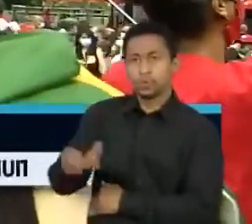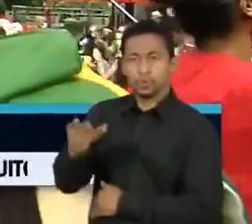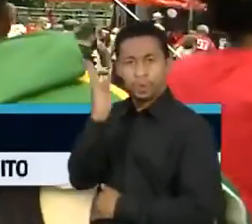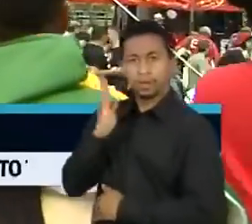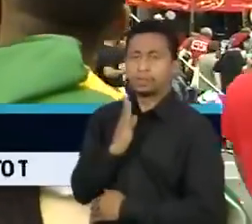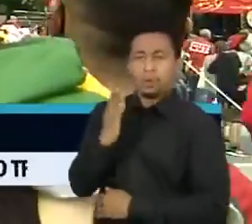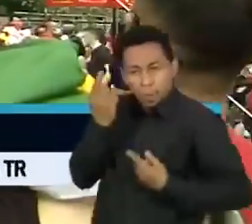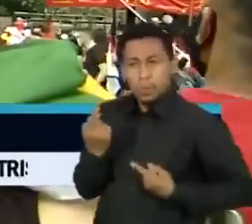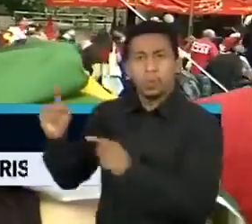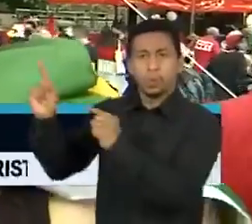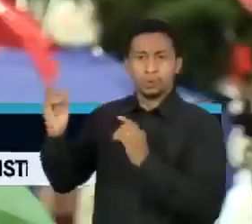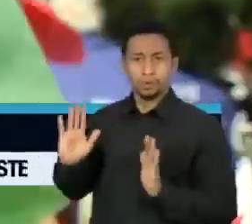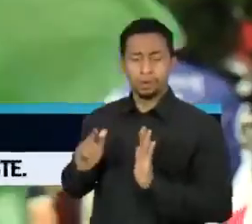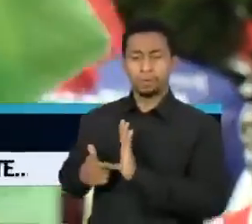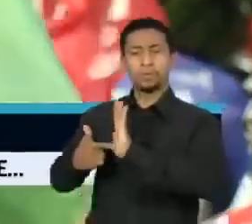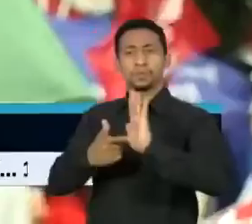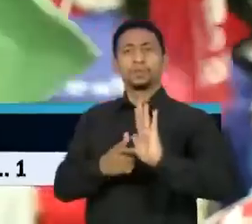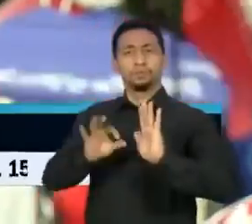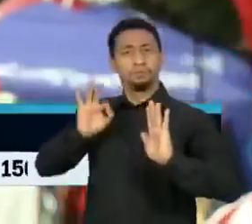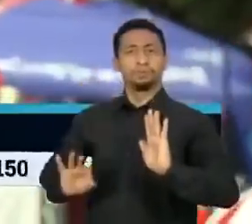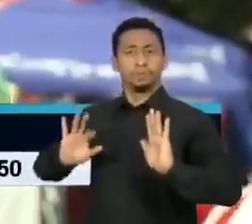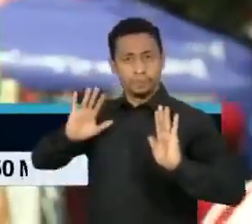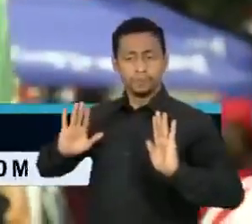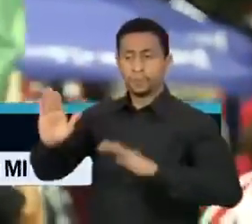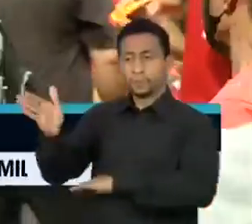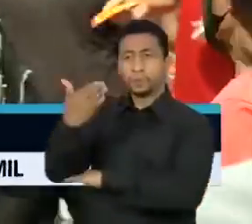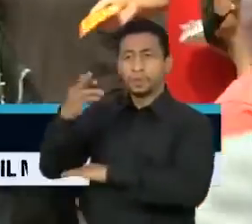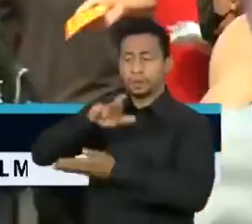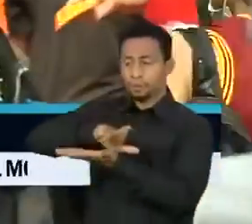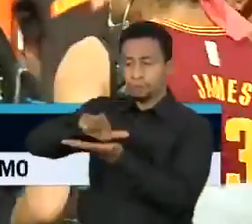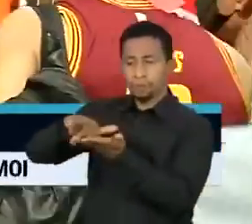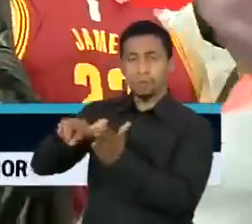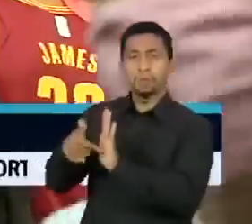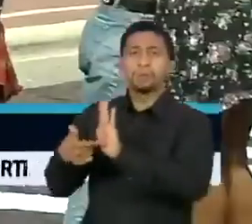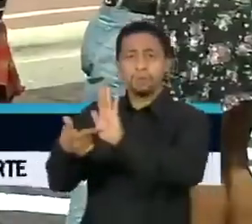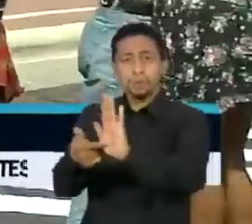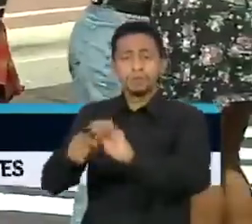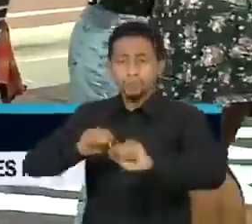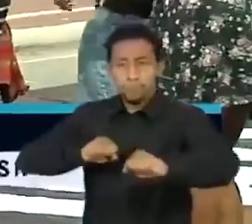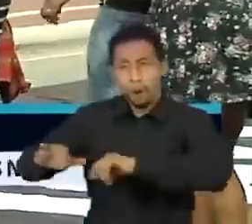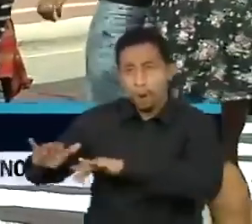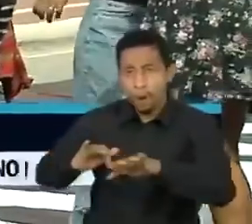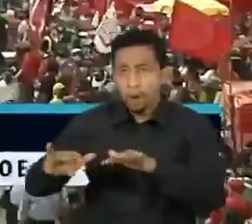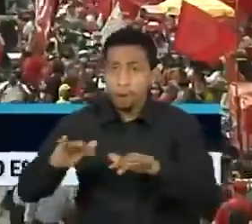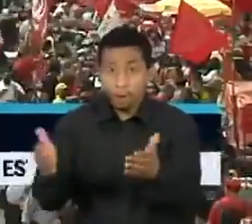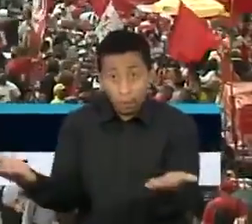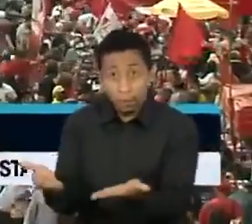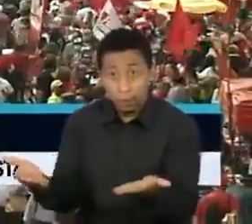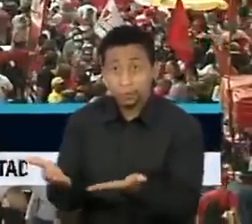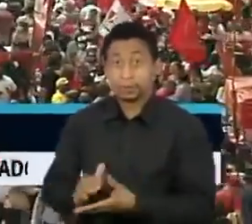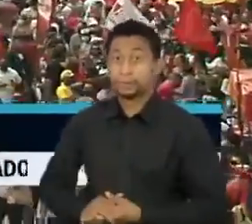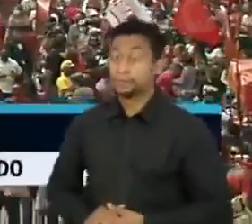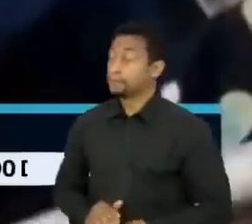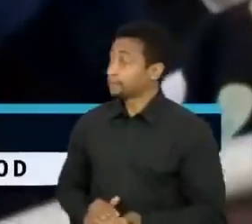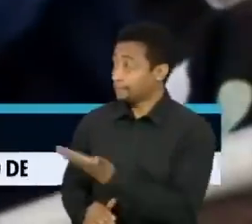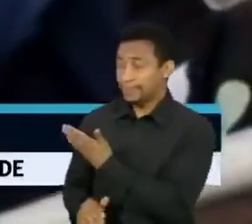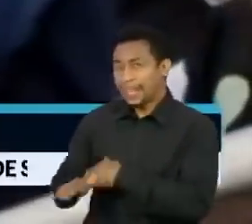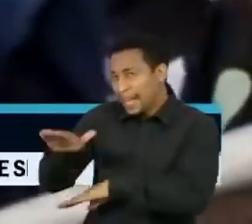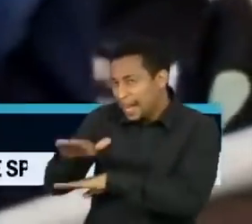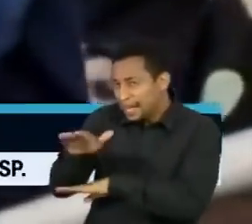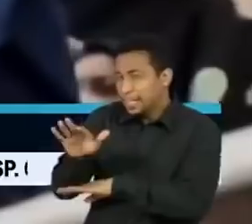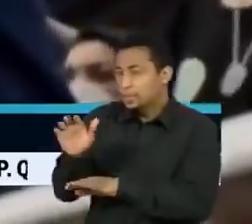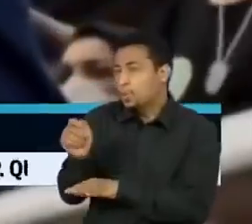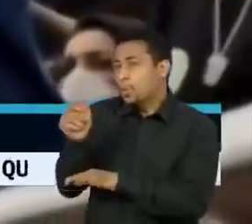Brasil e mostrar que essa bandeira é diversidade, como a gente está vendo nesse movimento hoje, nessa manifestação. No final da tarde,